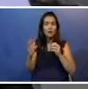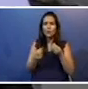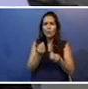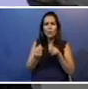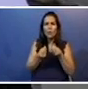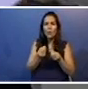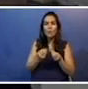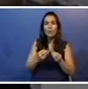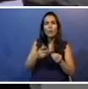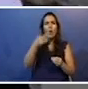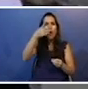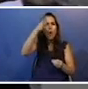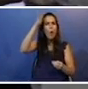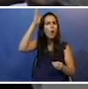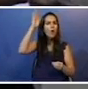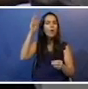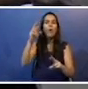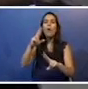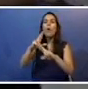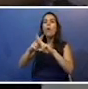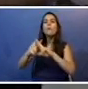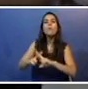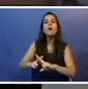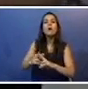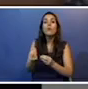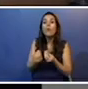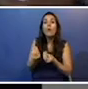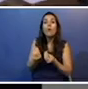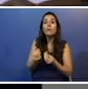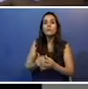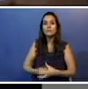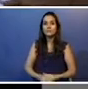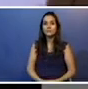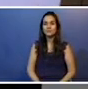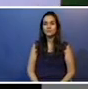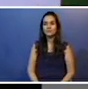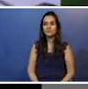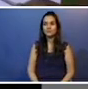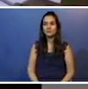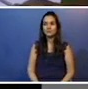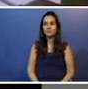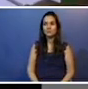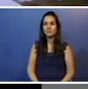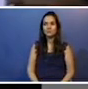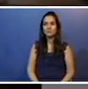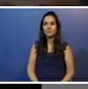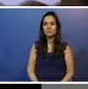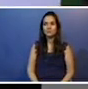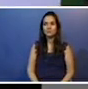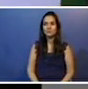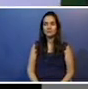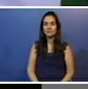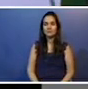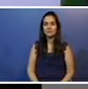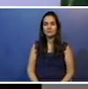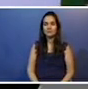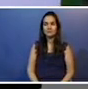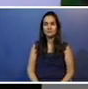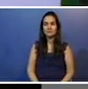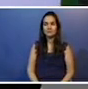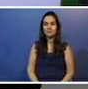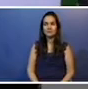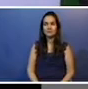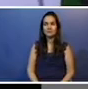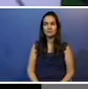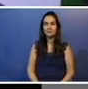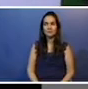1854, mas a atividade pediu para escrever na numeração romana. Então, vamos passar esse registro para a